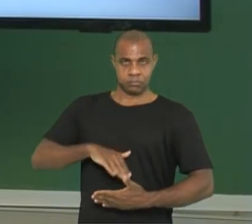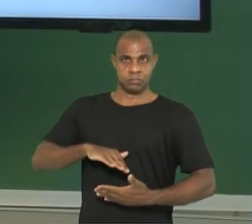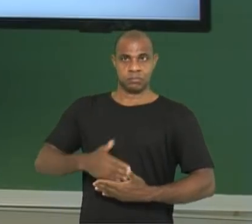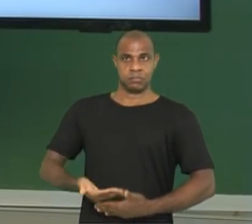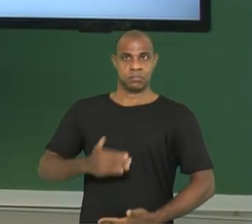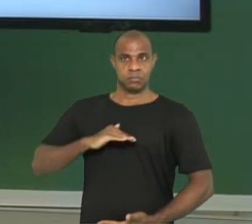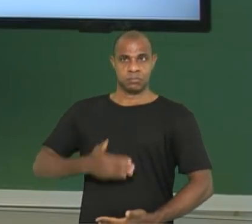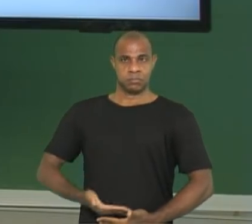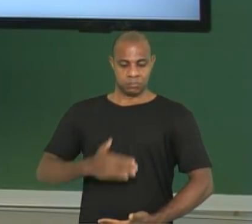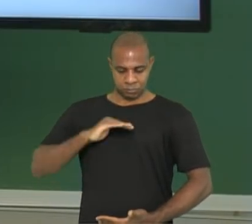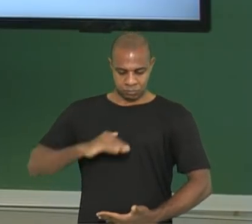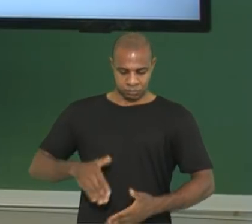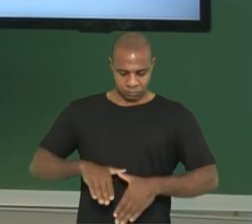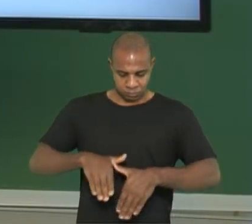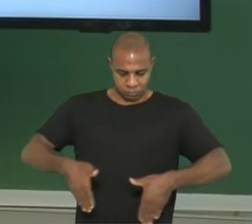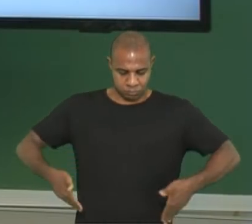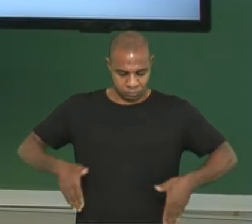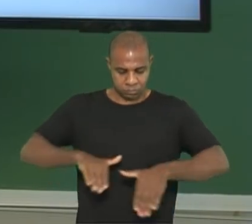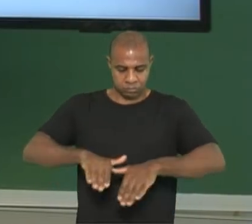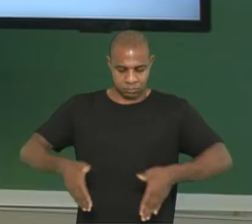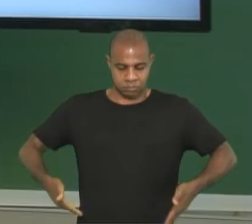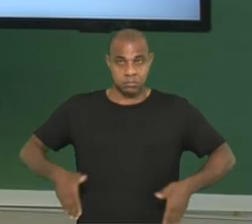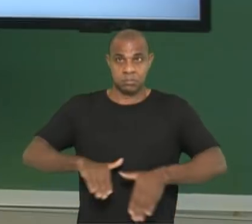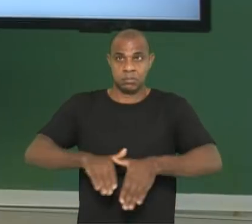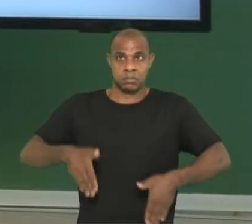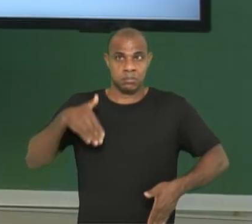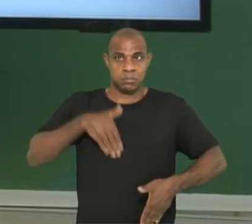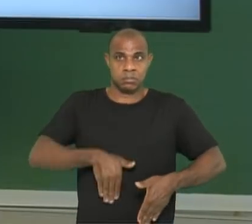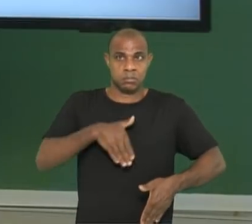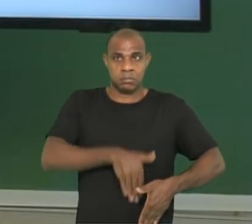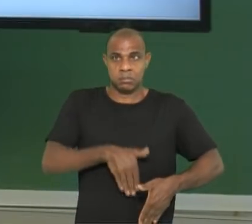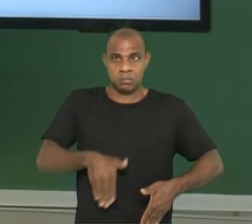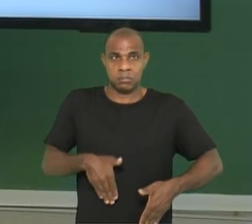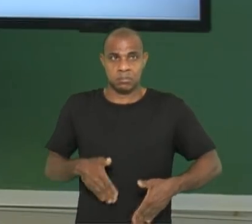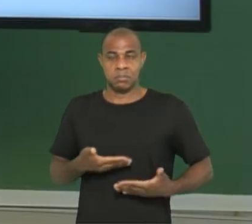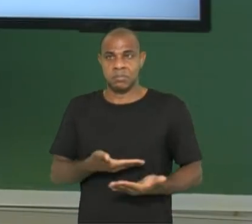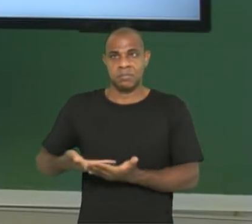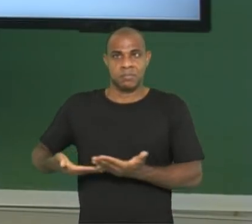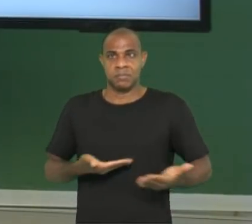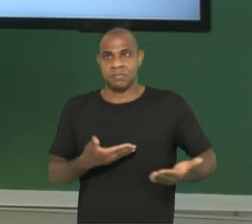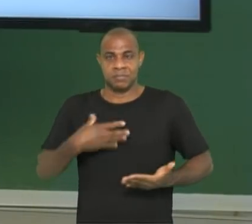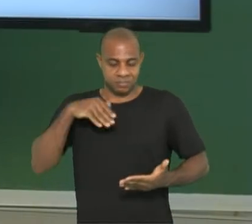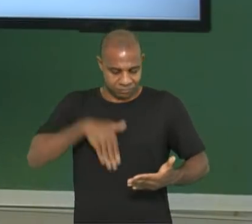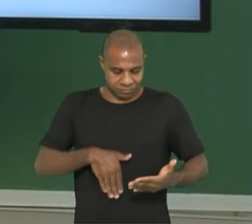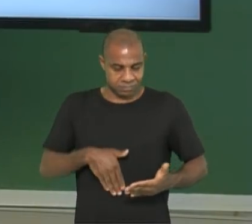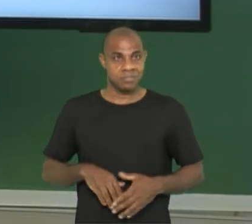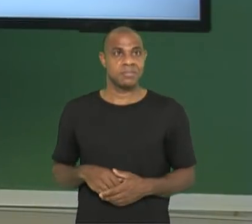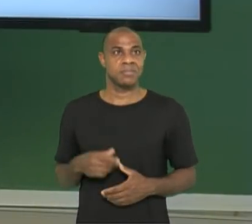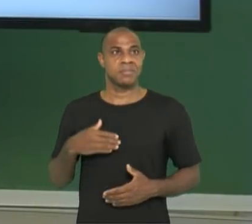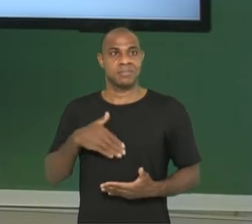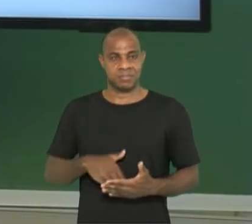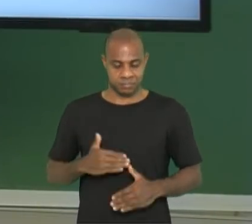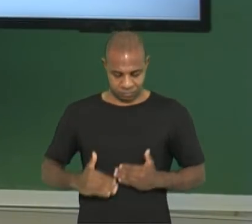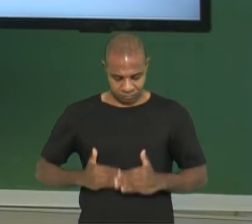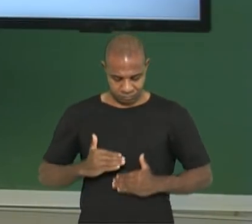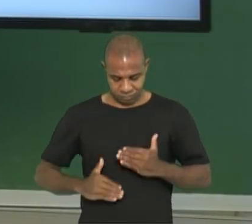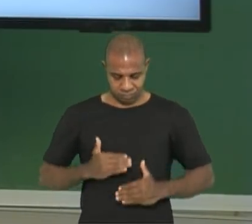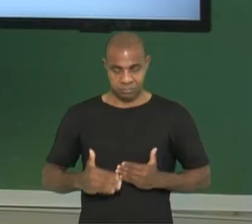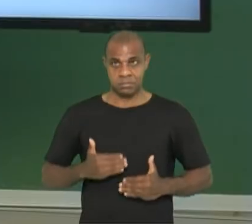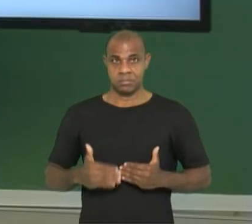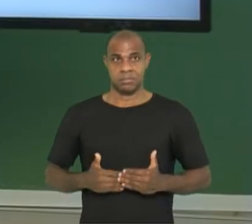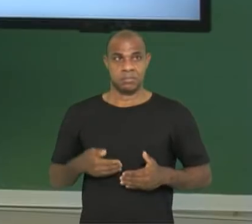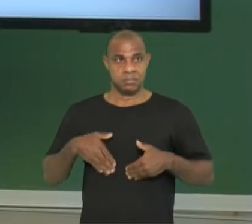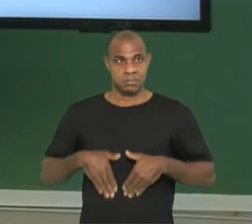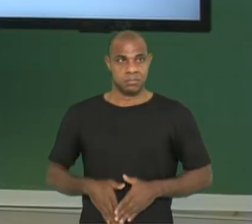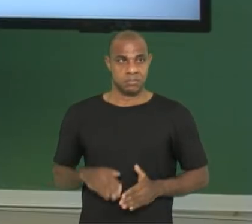As glândulas mamárias e as mamas deles, as tetinhas, ficam dentro do marsúpio. Então o filhote se desenvolve dentro do útero,